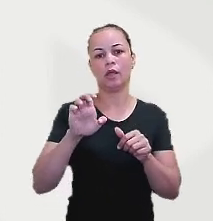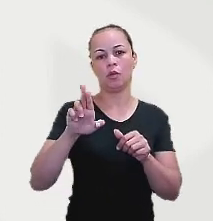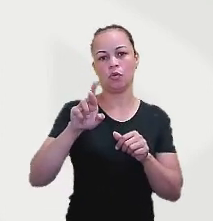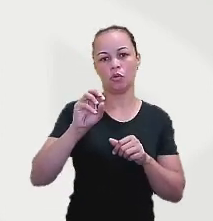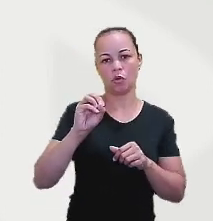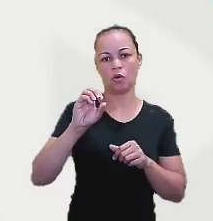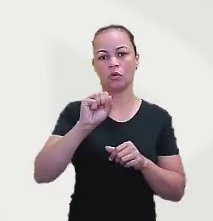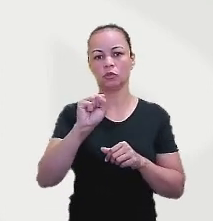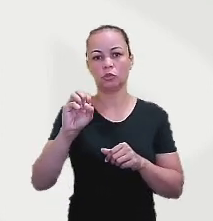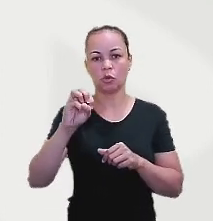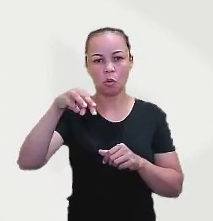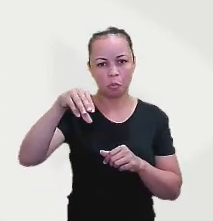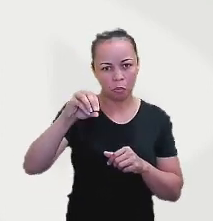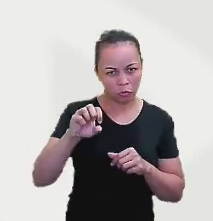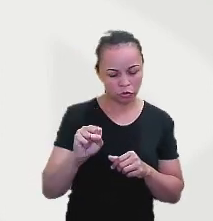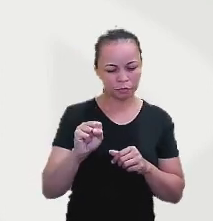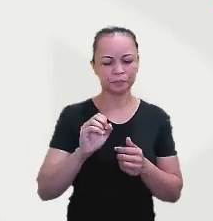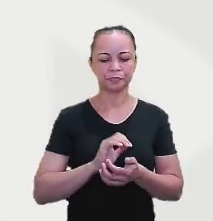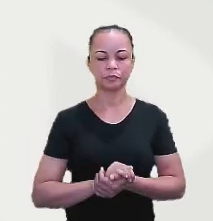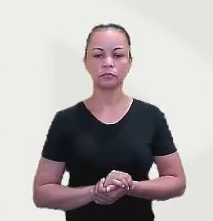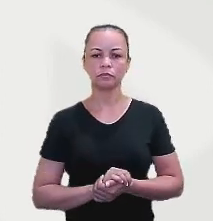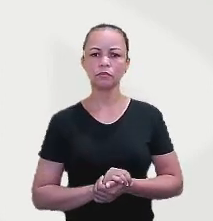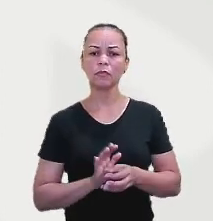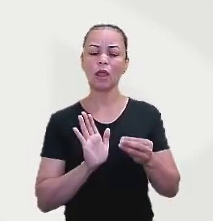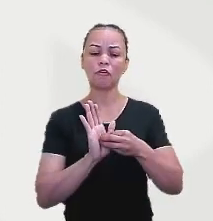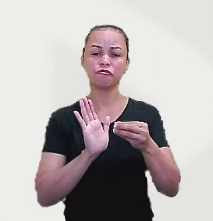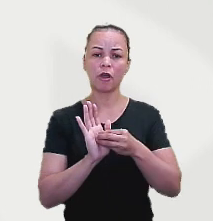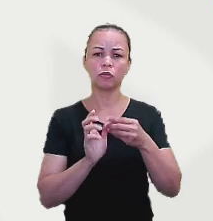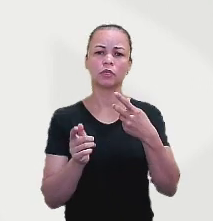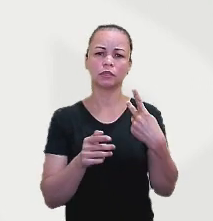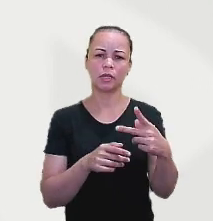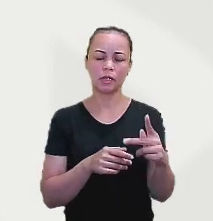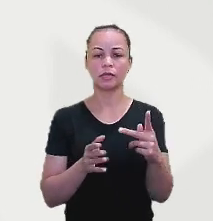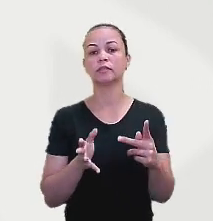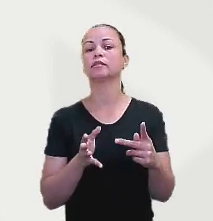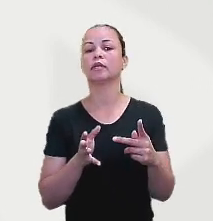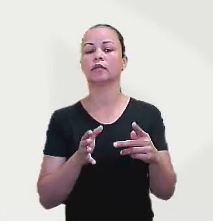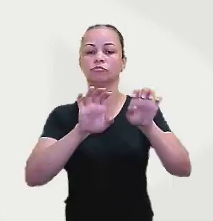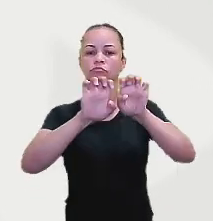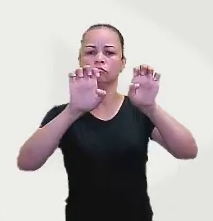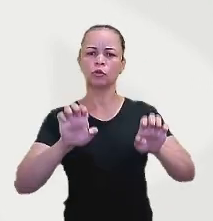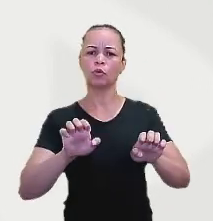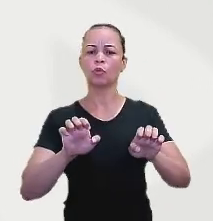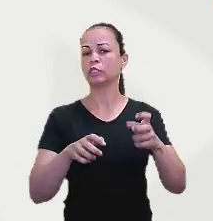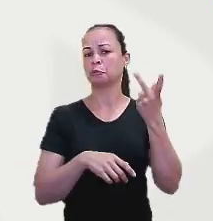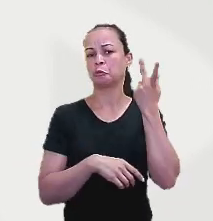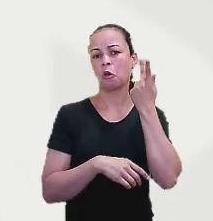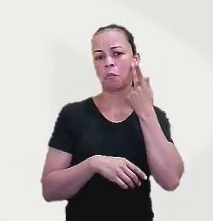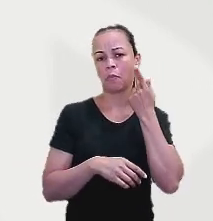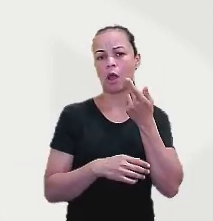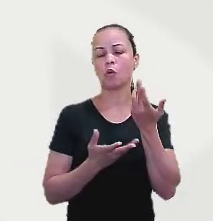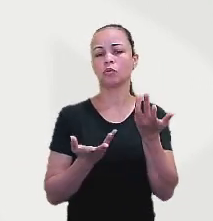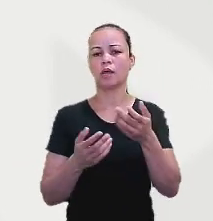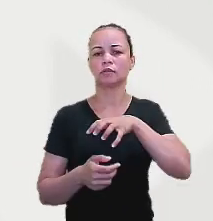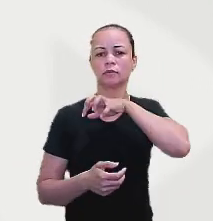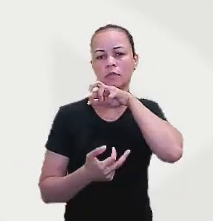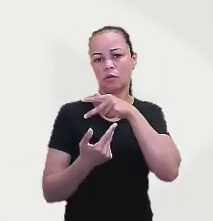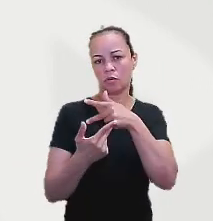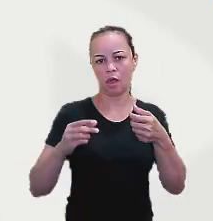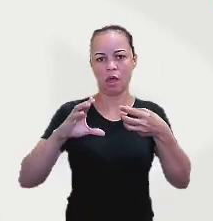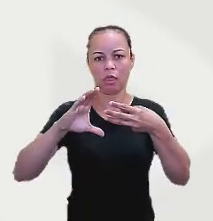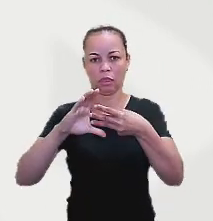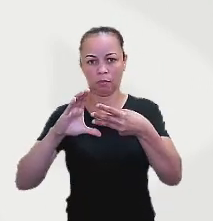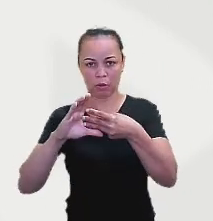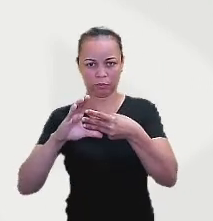a ausência dessas estruturas são comuns aonde? Comuns nas células animais. Então, não há essas estruturas